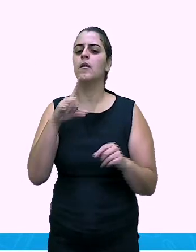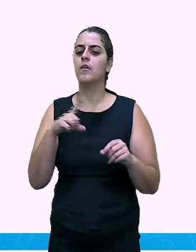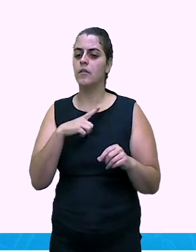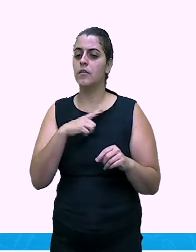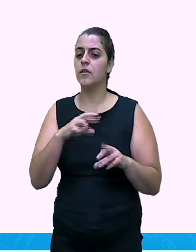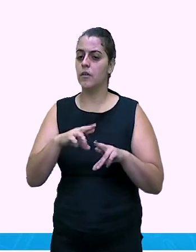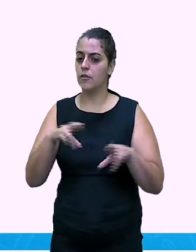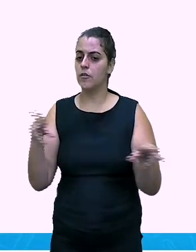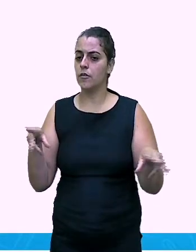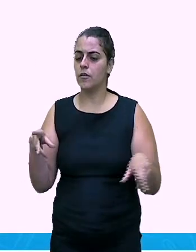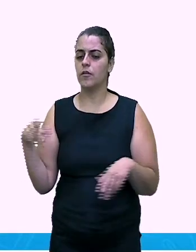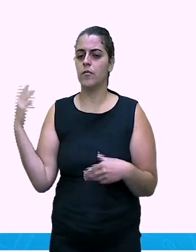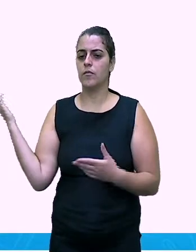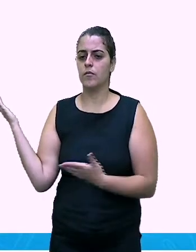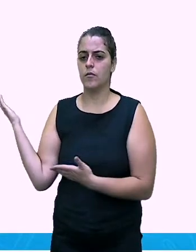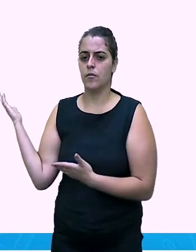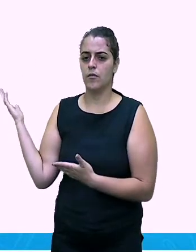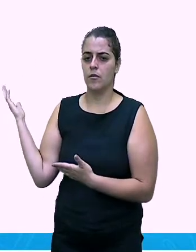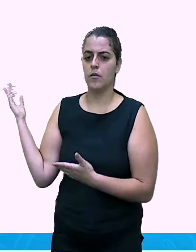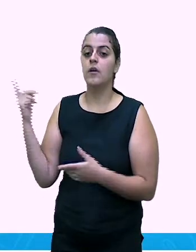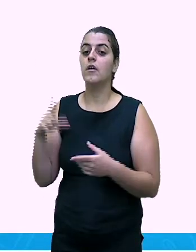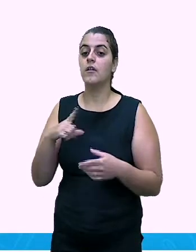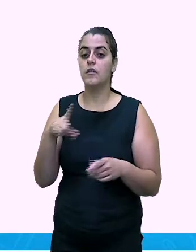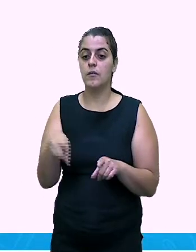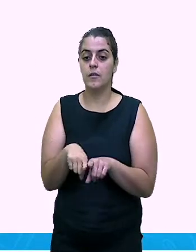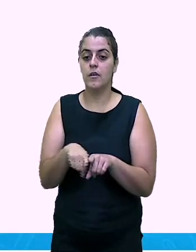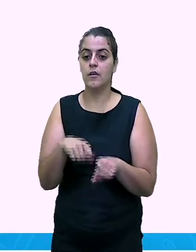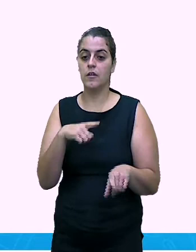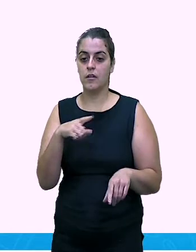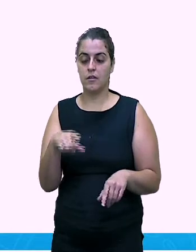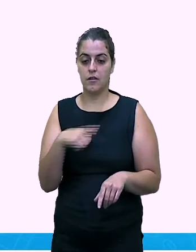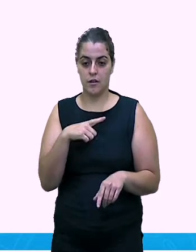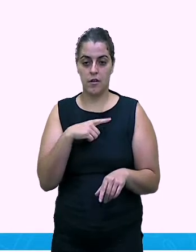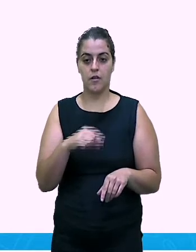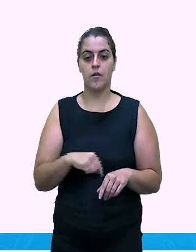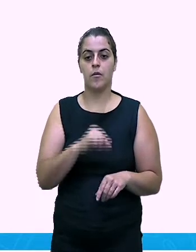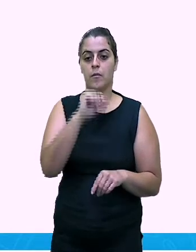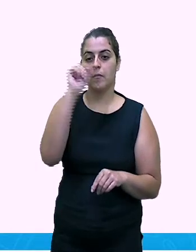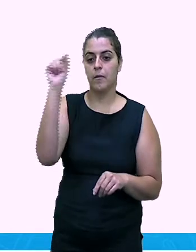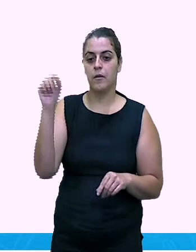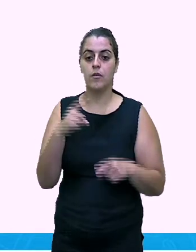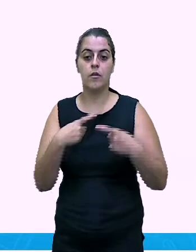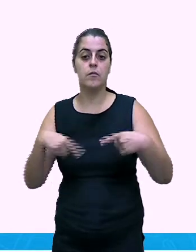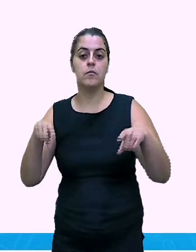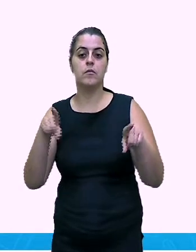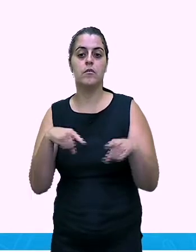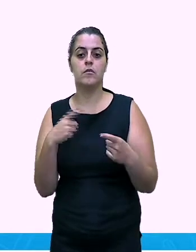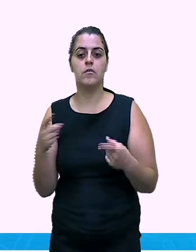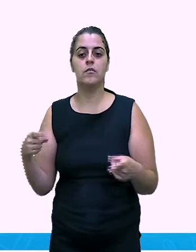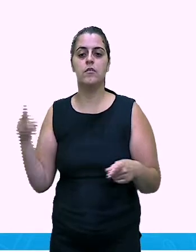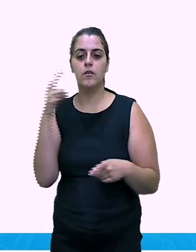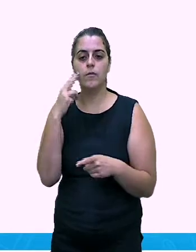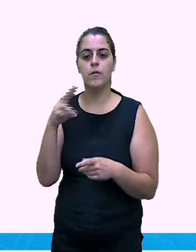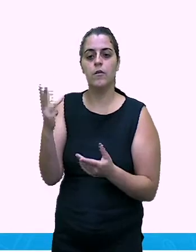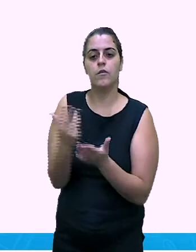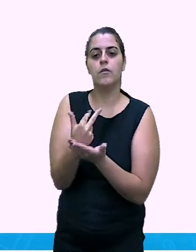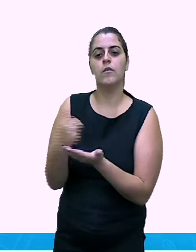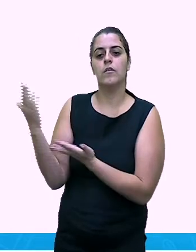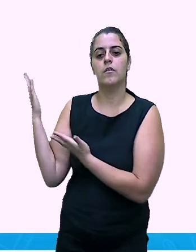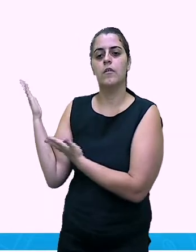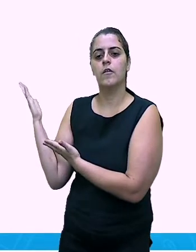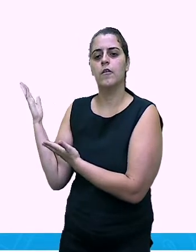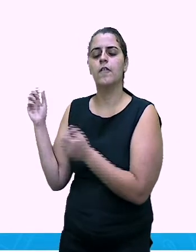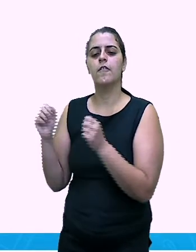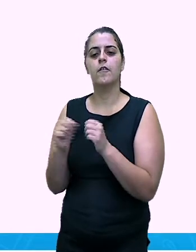E nós temos o balão musical. Todo esse processo faz parte da história